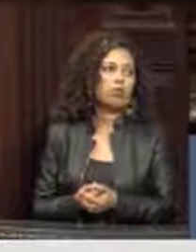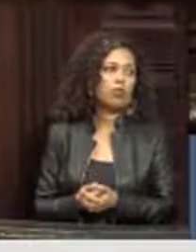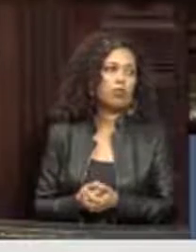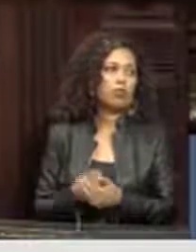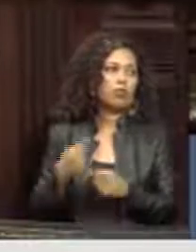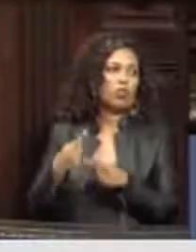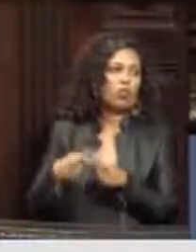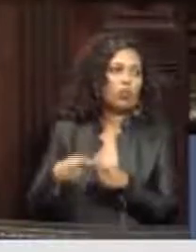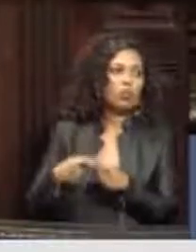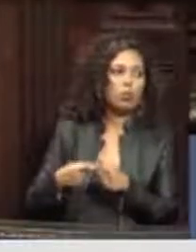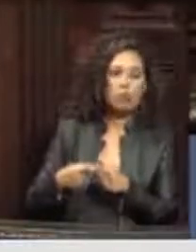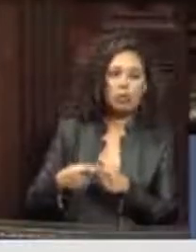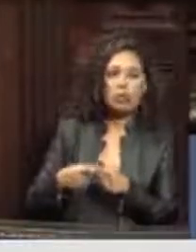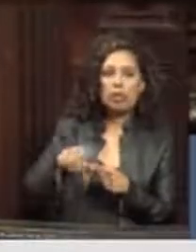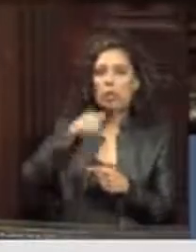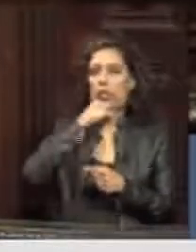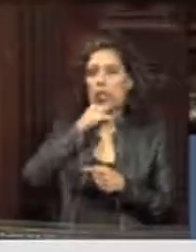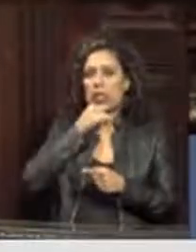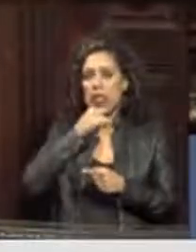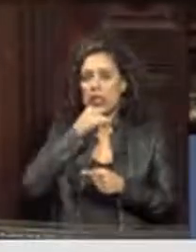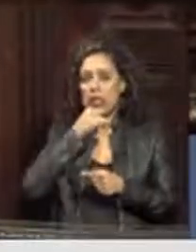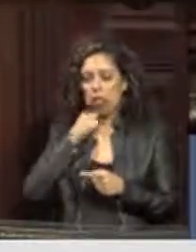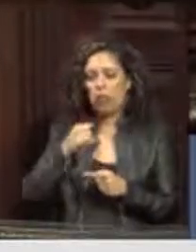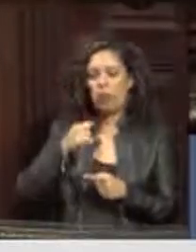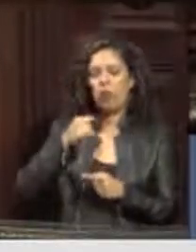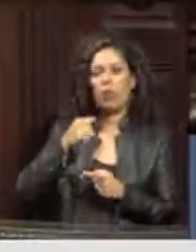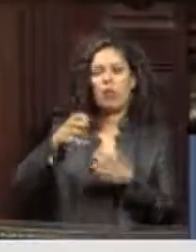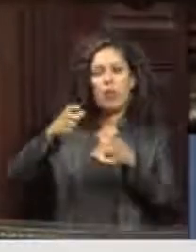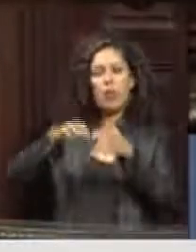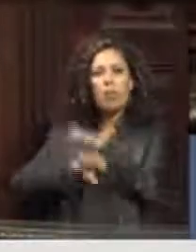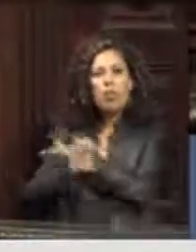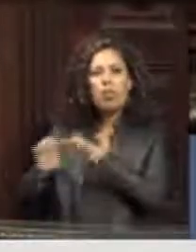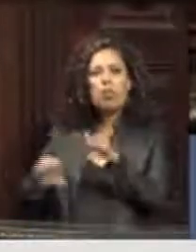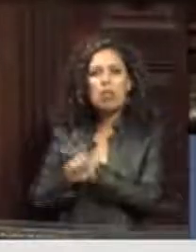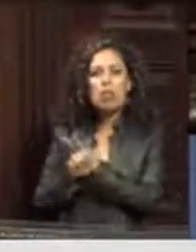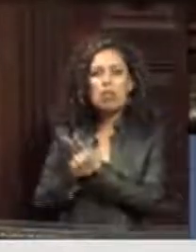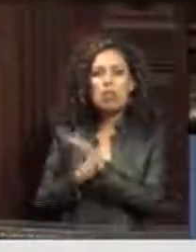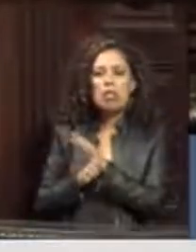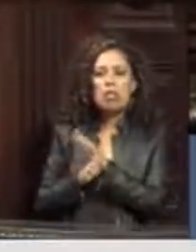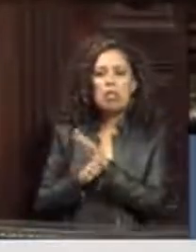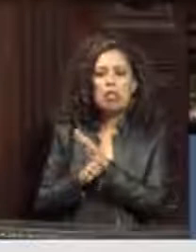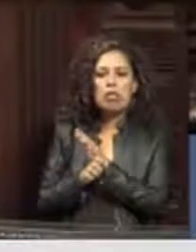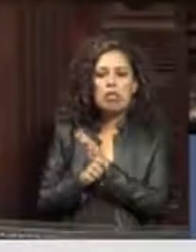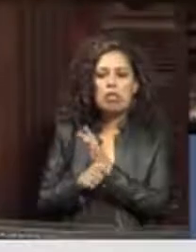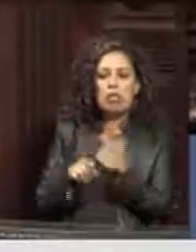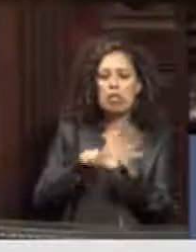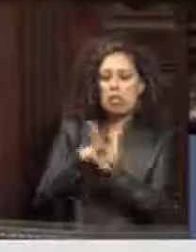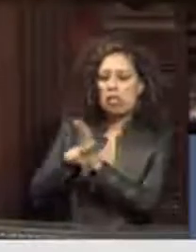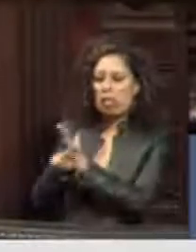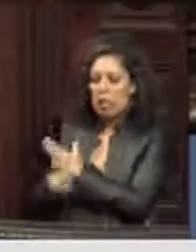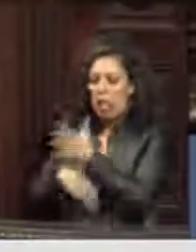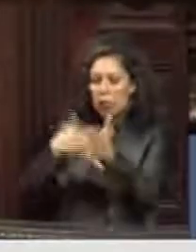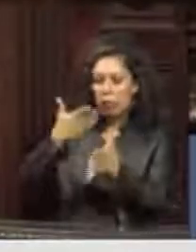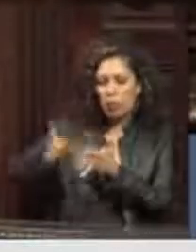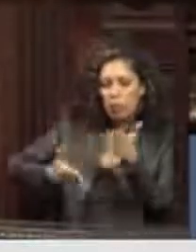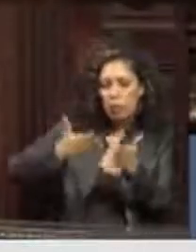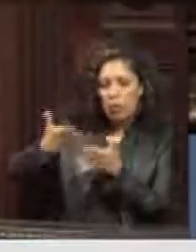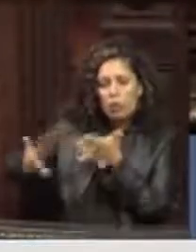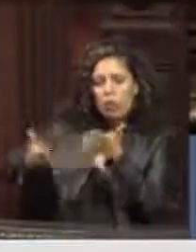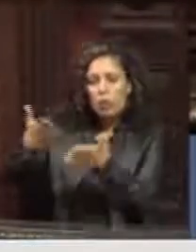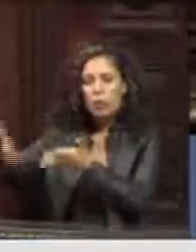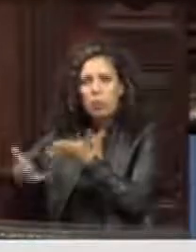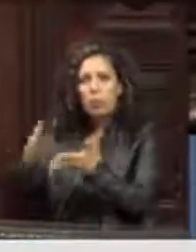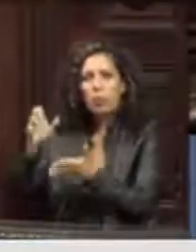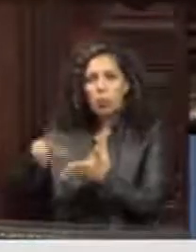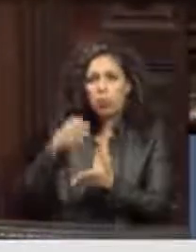acho o seguinte, o concessionário também tem que ter a sua parcela de lucro para fazer os seus pagamentos, para poder manter a estrada, mas dentro de uma lógica